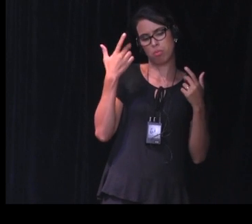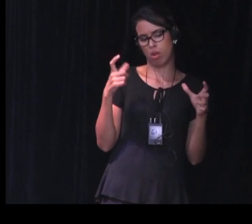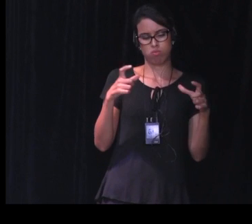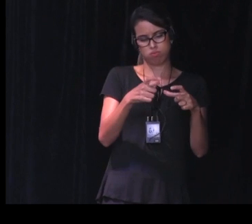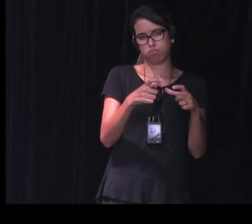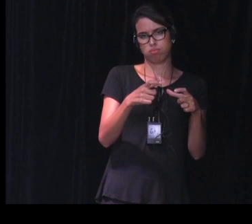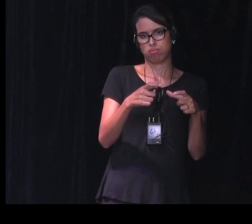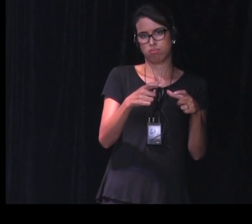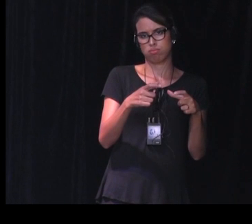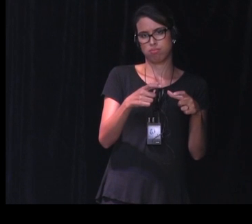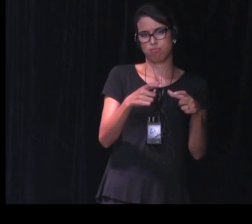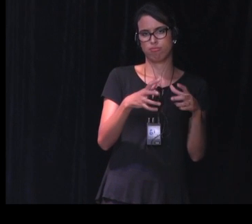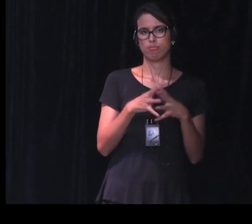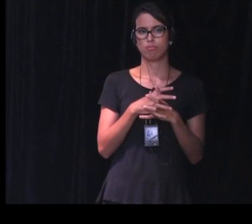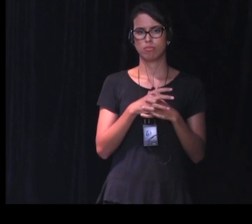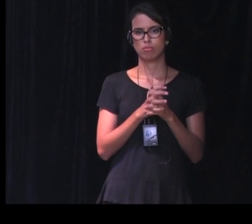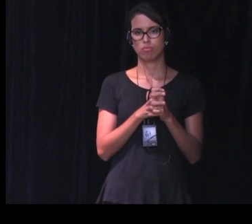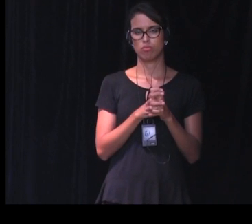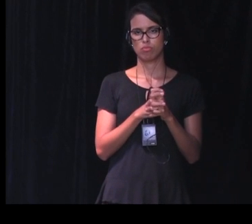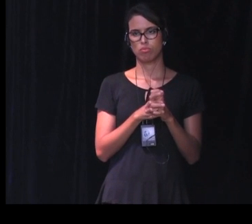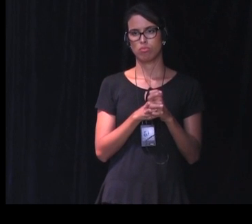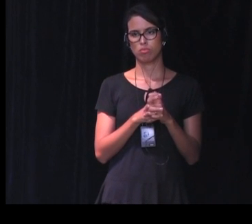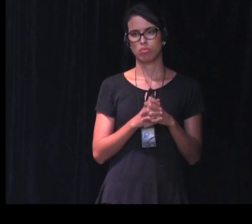da Quinta Normal como projeto,